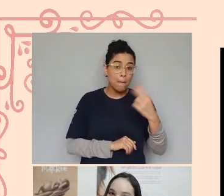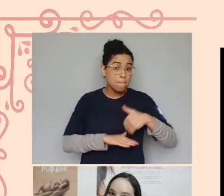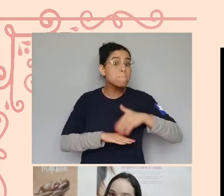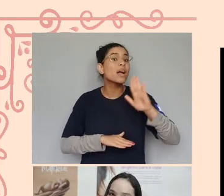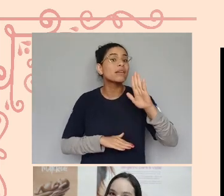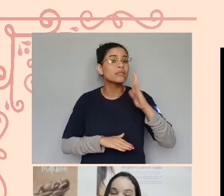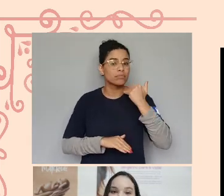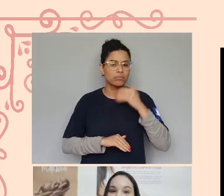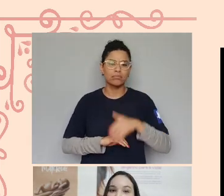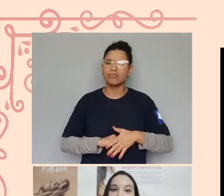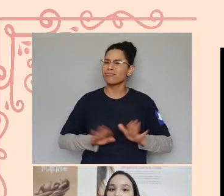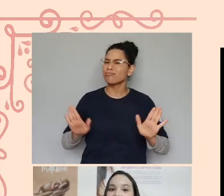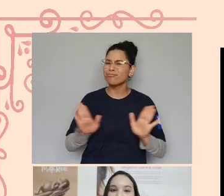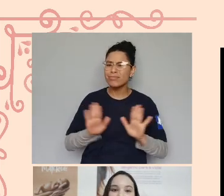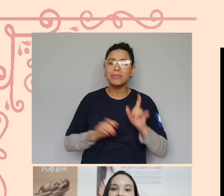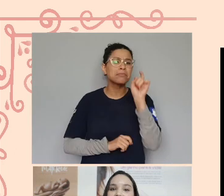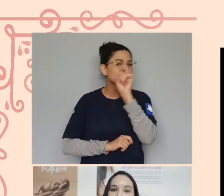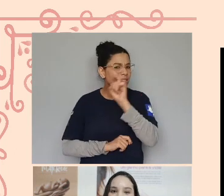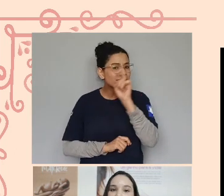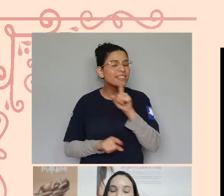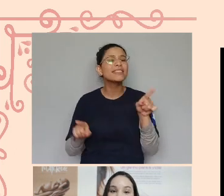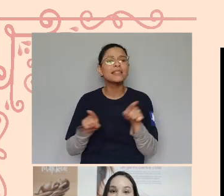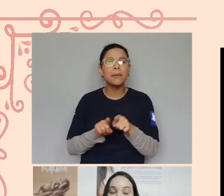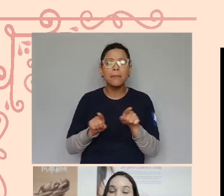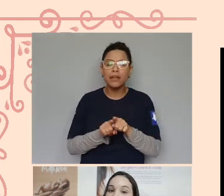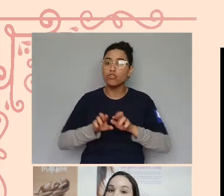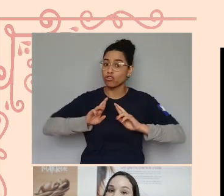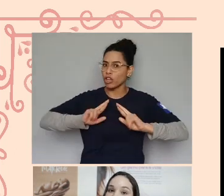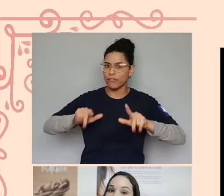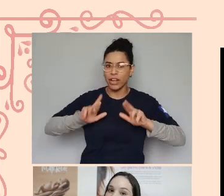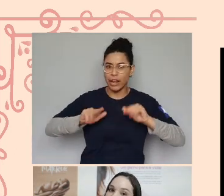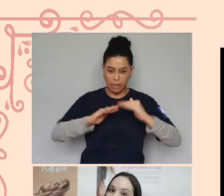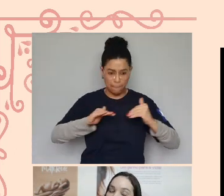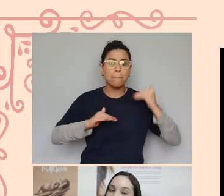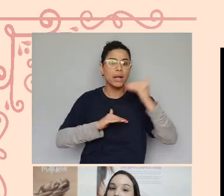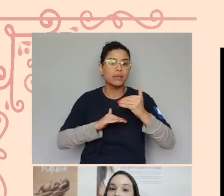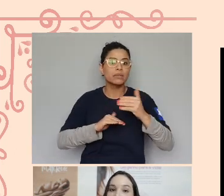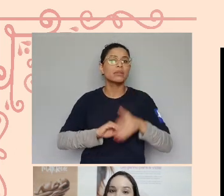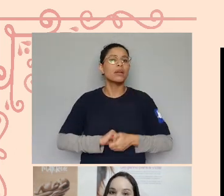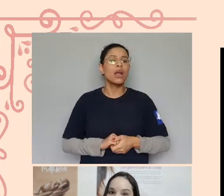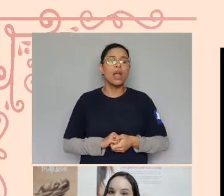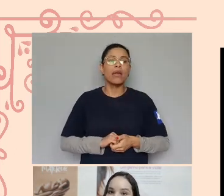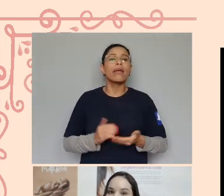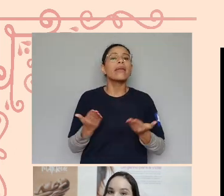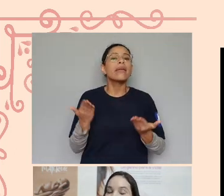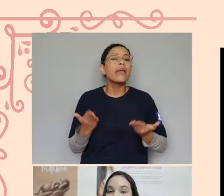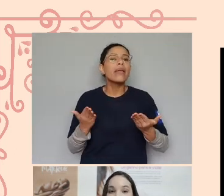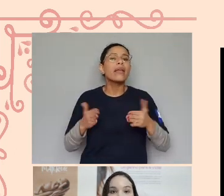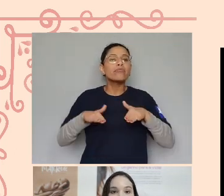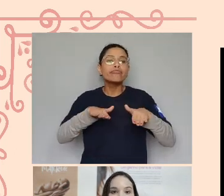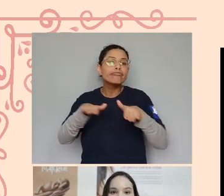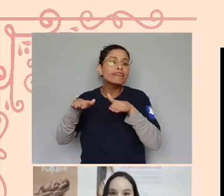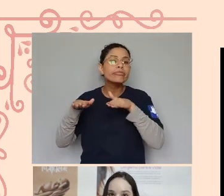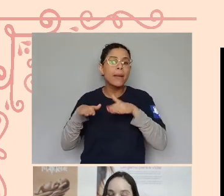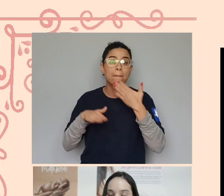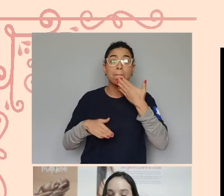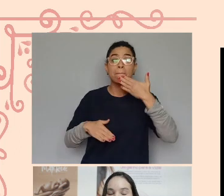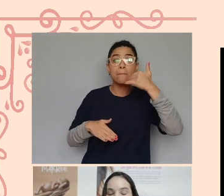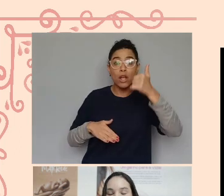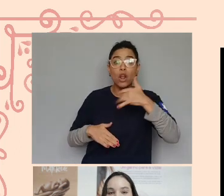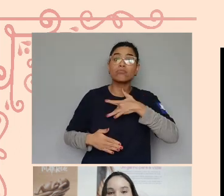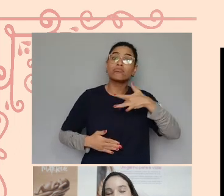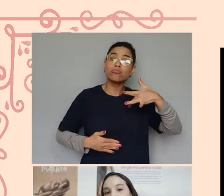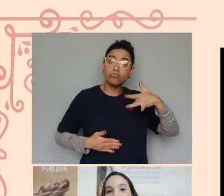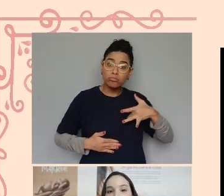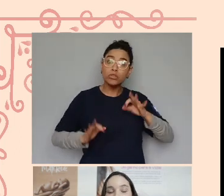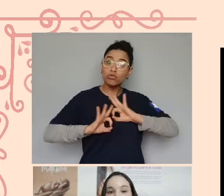Também é fake, não precisa ser diferenciada nem suplementada. É uma alimentação in natura, equilibrada, quanto melhor possível. Quando a